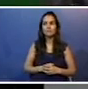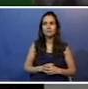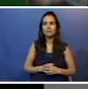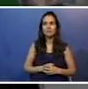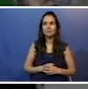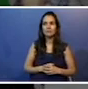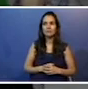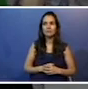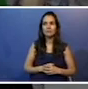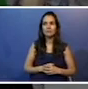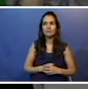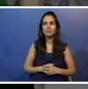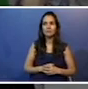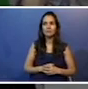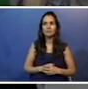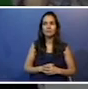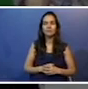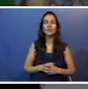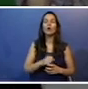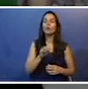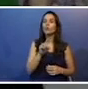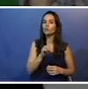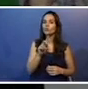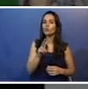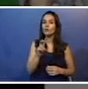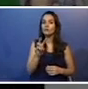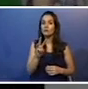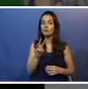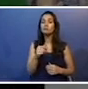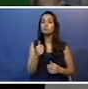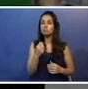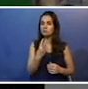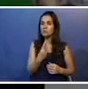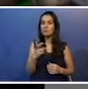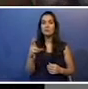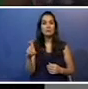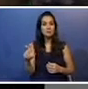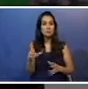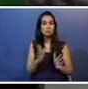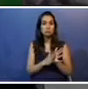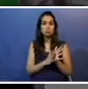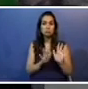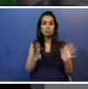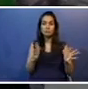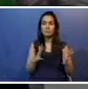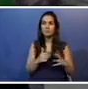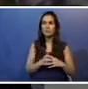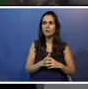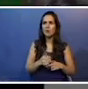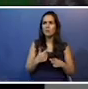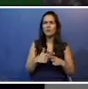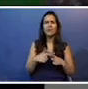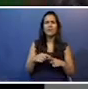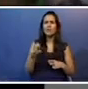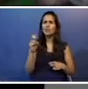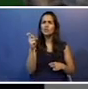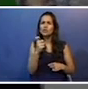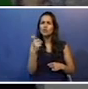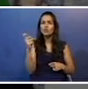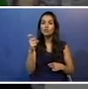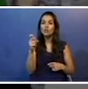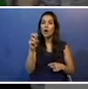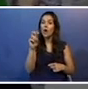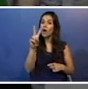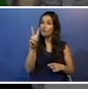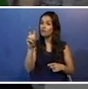só. 1, 2, 3, 35. E por que esse aqui não serve, professora? Porque